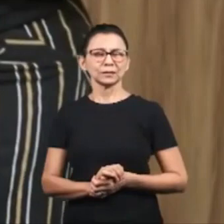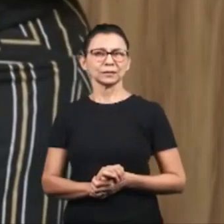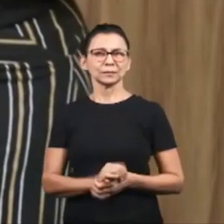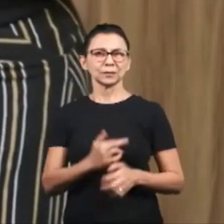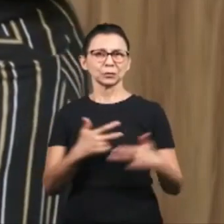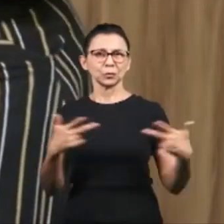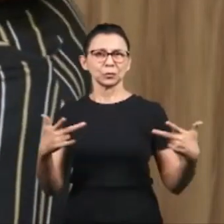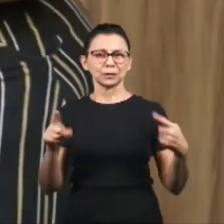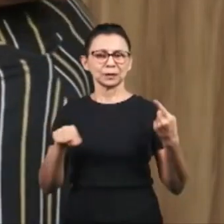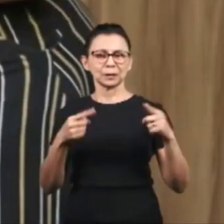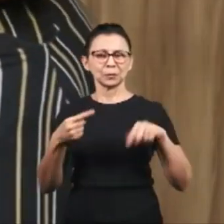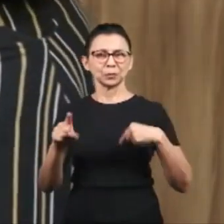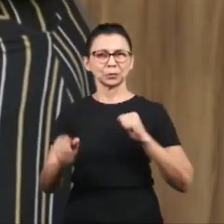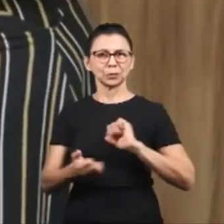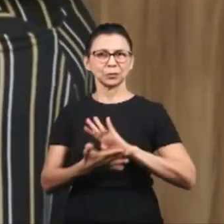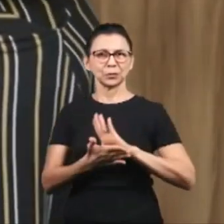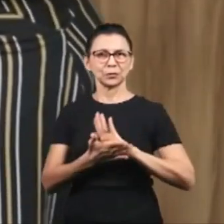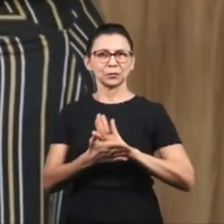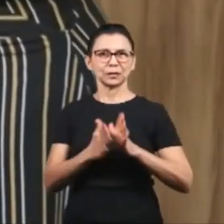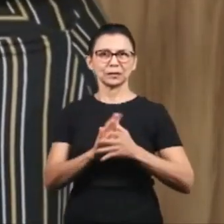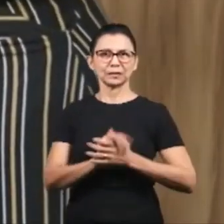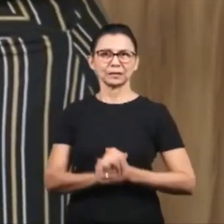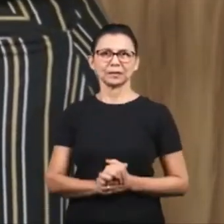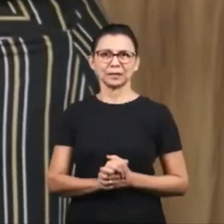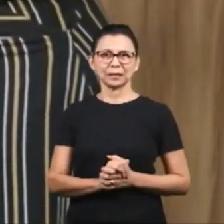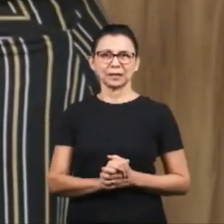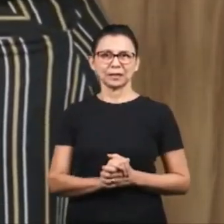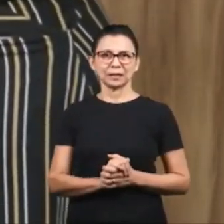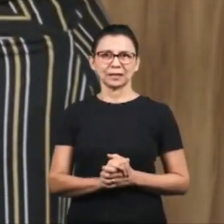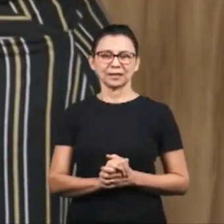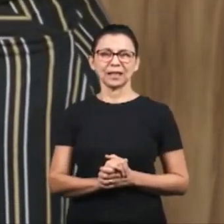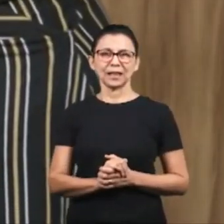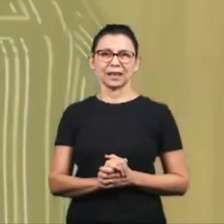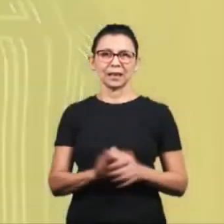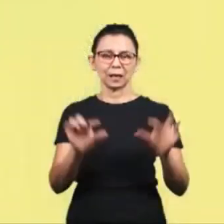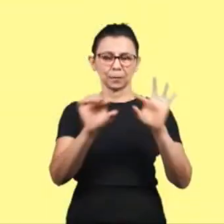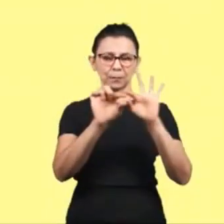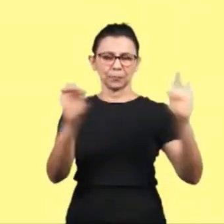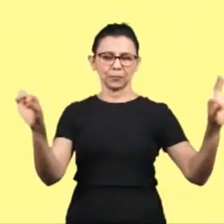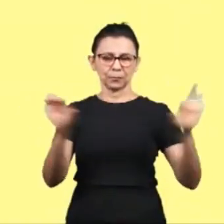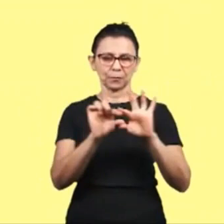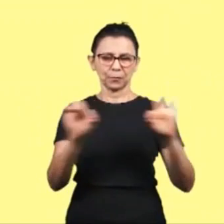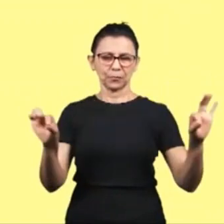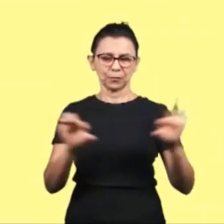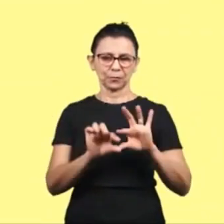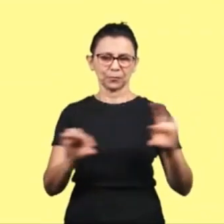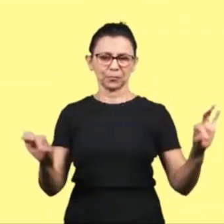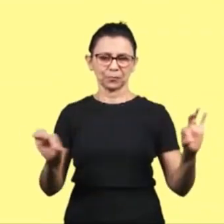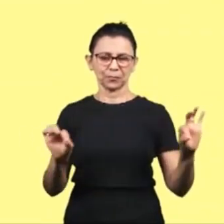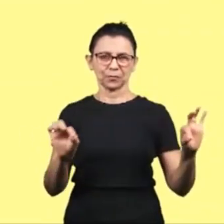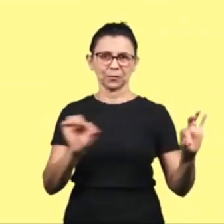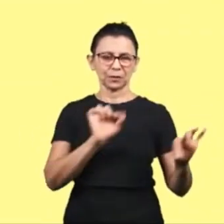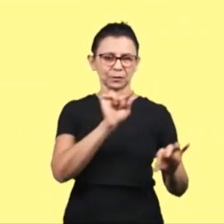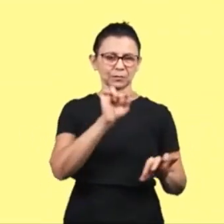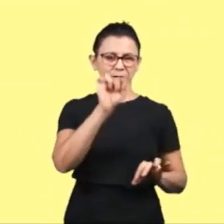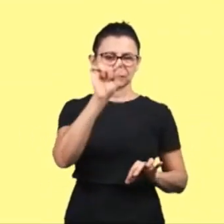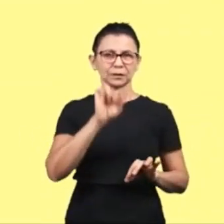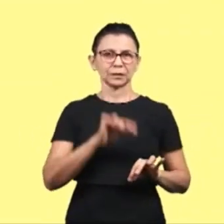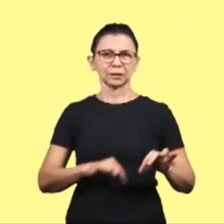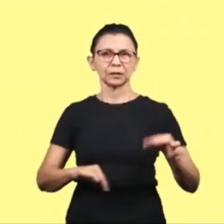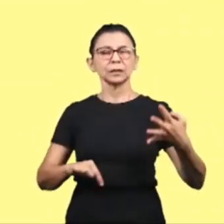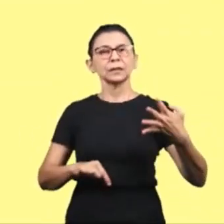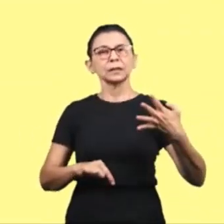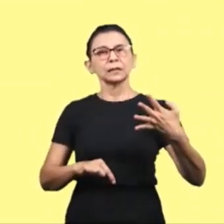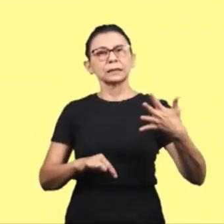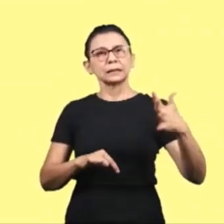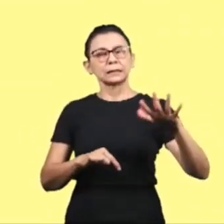do louvor. Aqui é a pauta musical, ou pentagrama. É o conjunto de 5